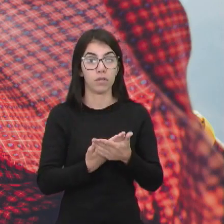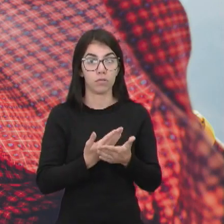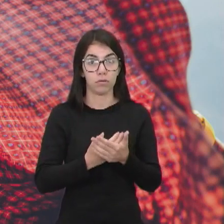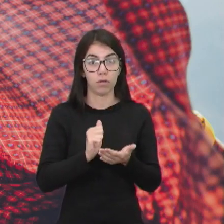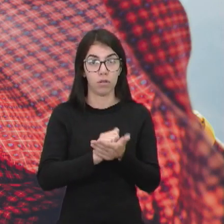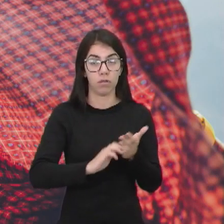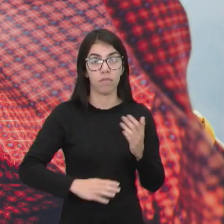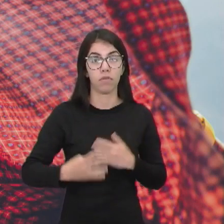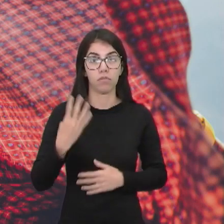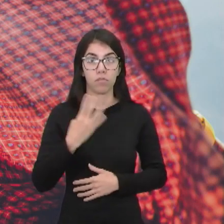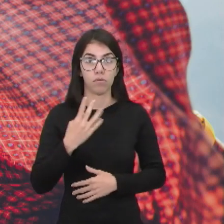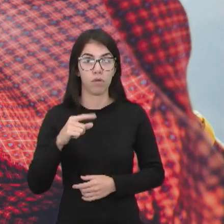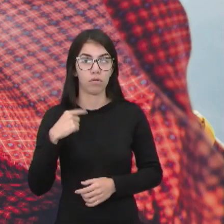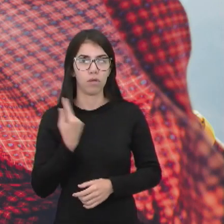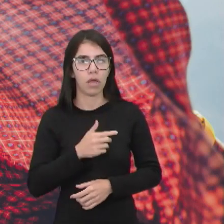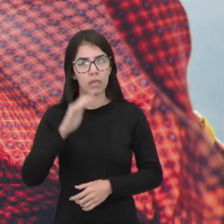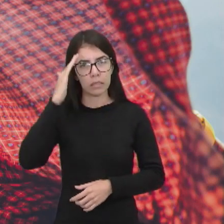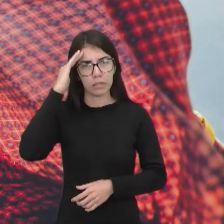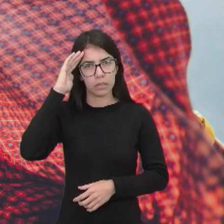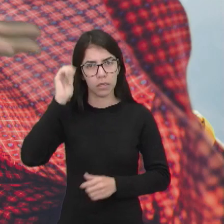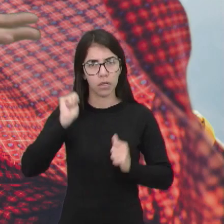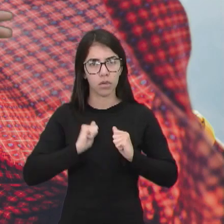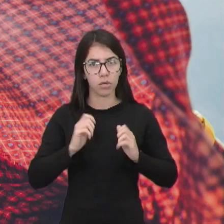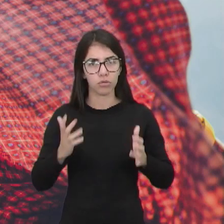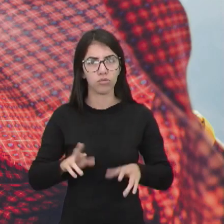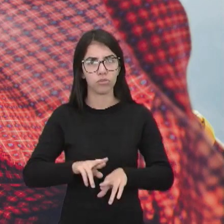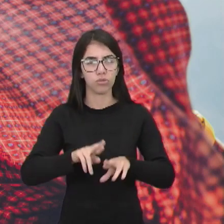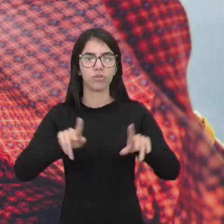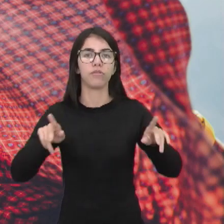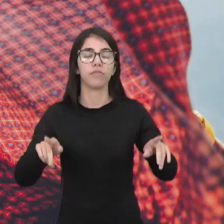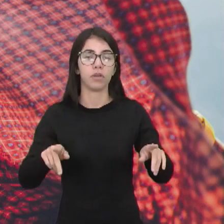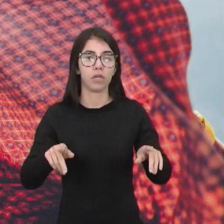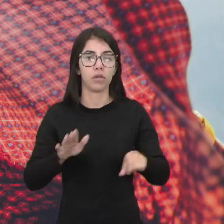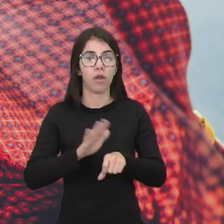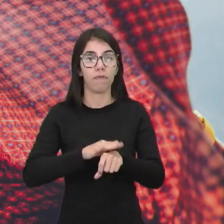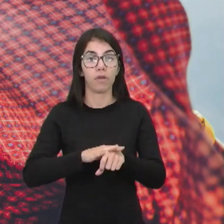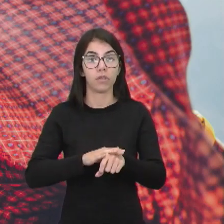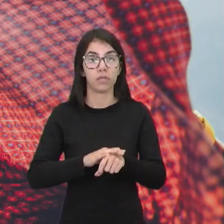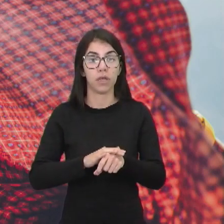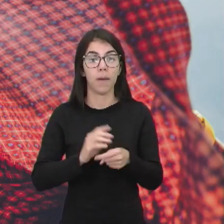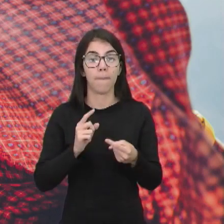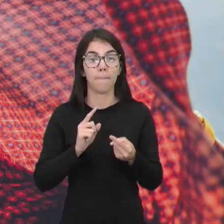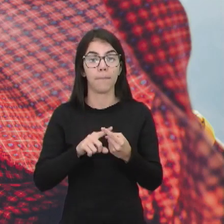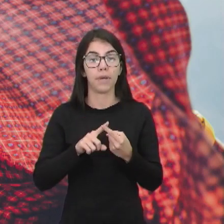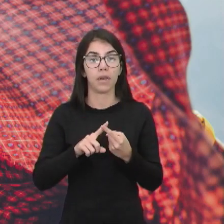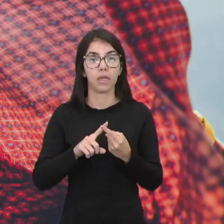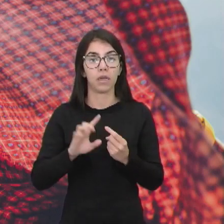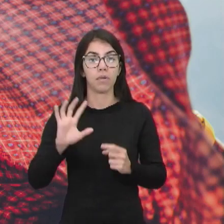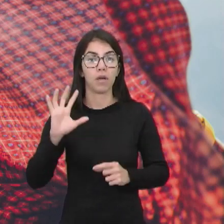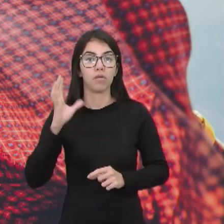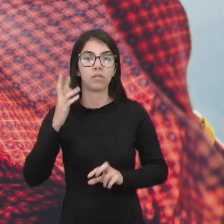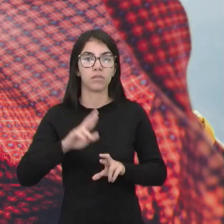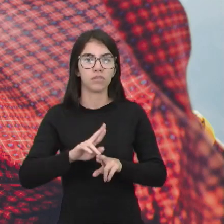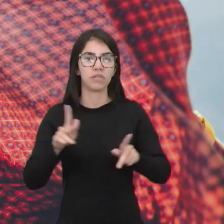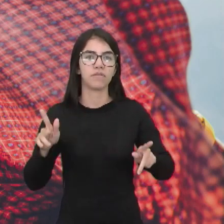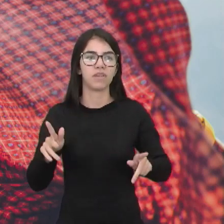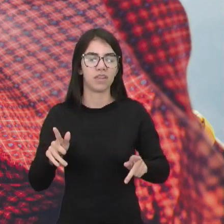melhor tudo isso e começar a ter atitudes diferentes, né? Para que realmente isso não vá adiante, não